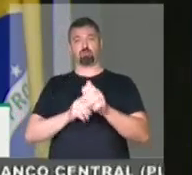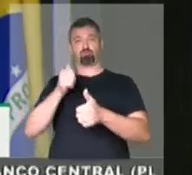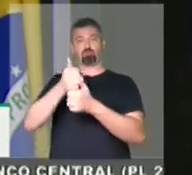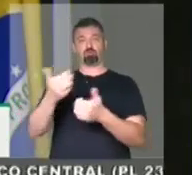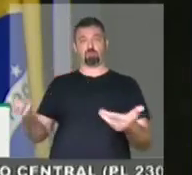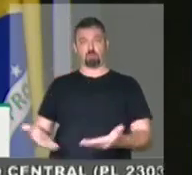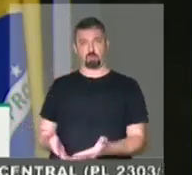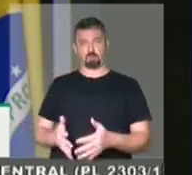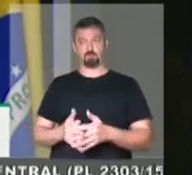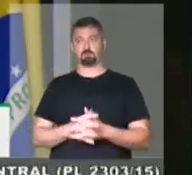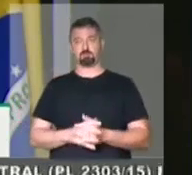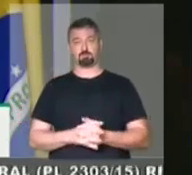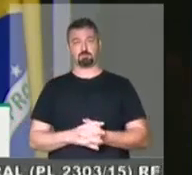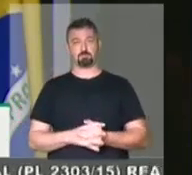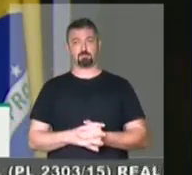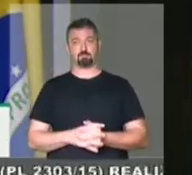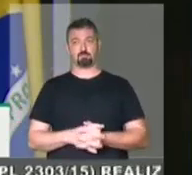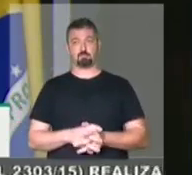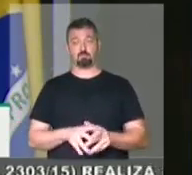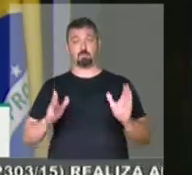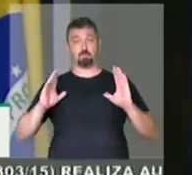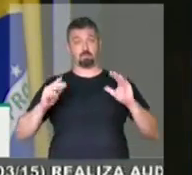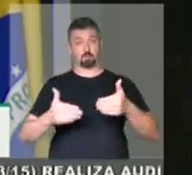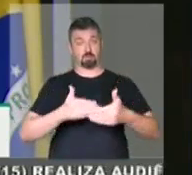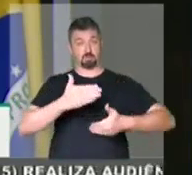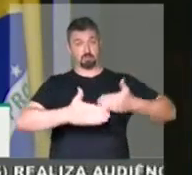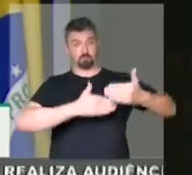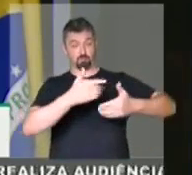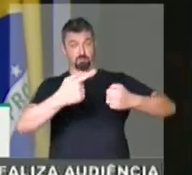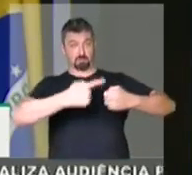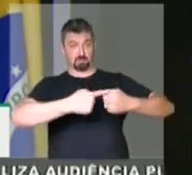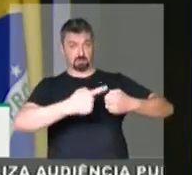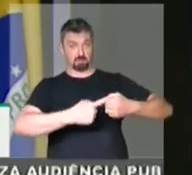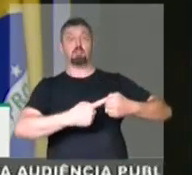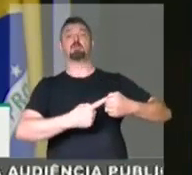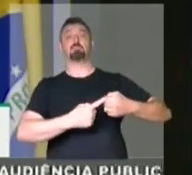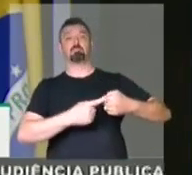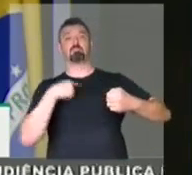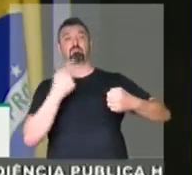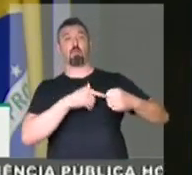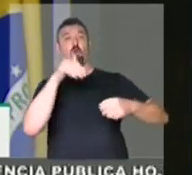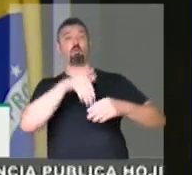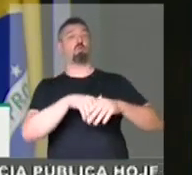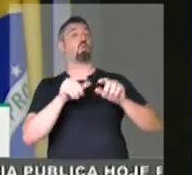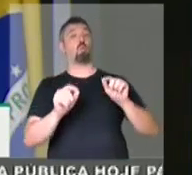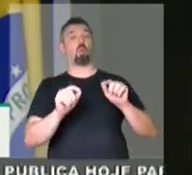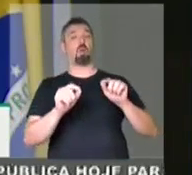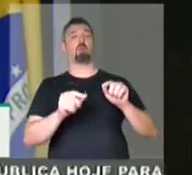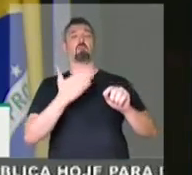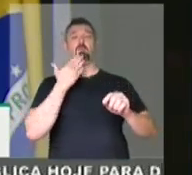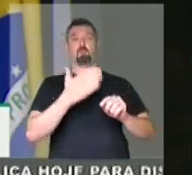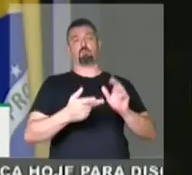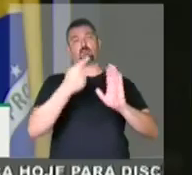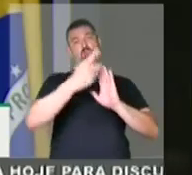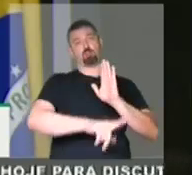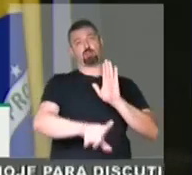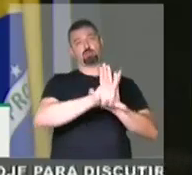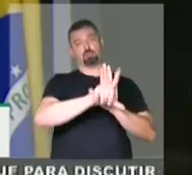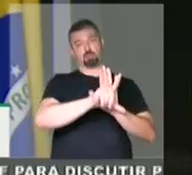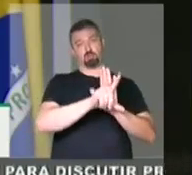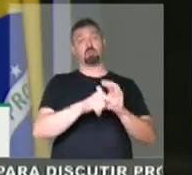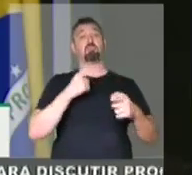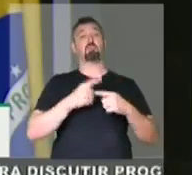substitutivo apresentado. Pela Comissão de Desenvolvimento Urbano, votamos pela aprovação do projeto de